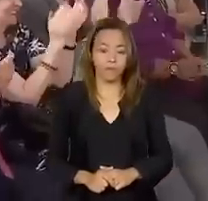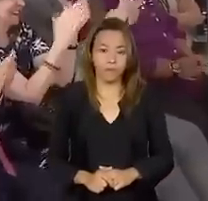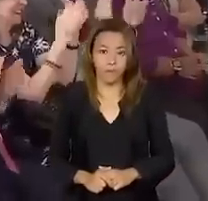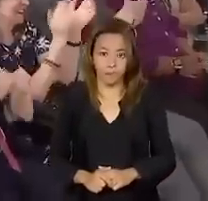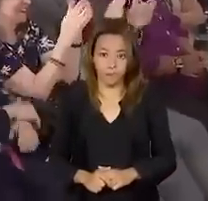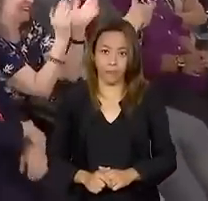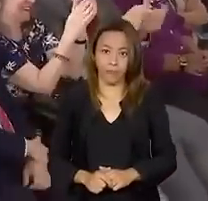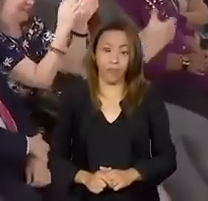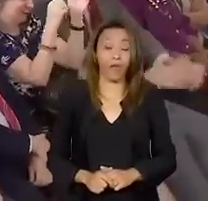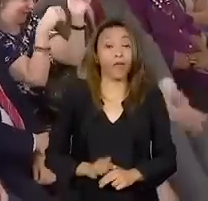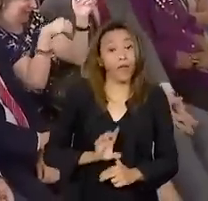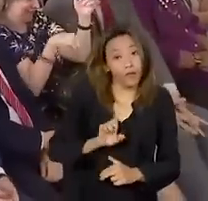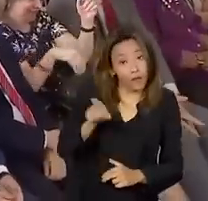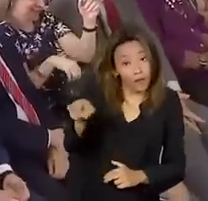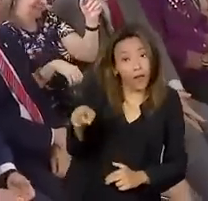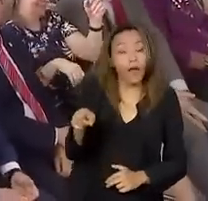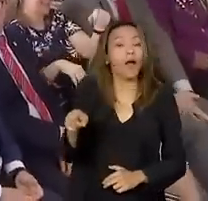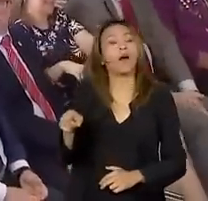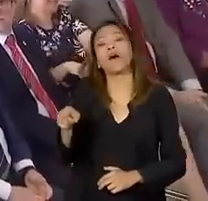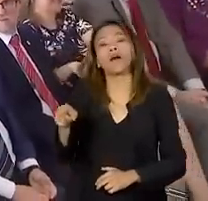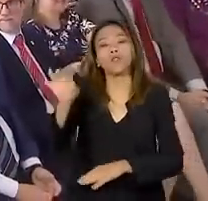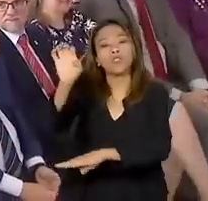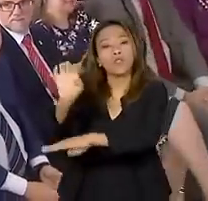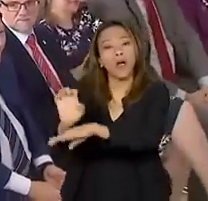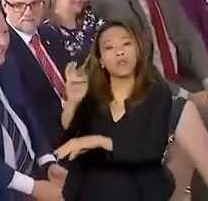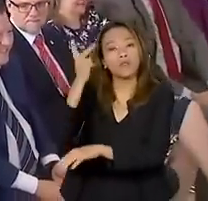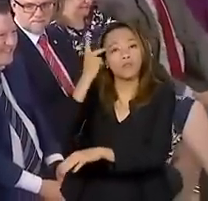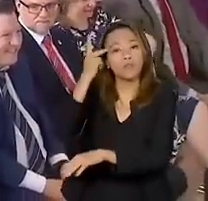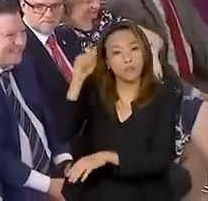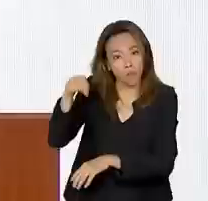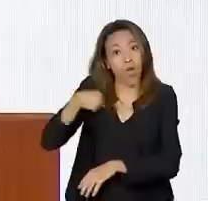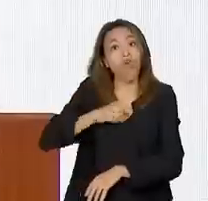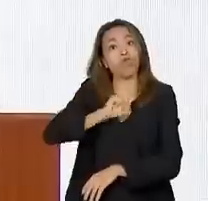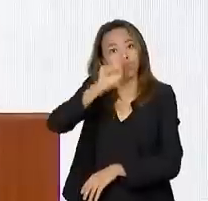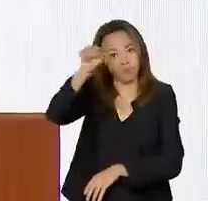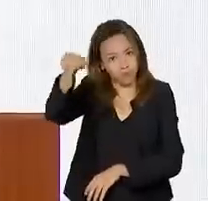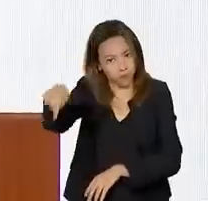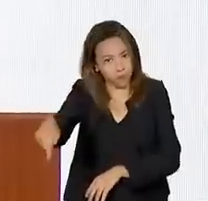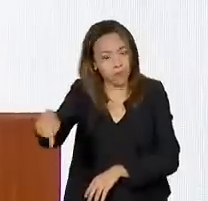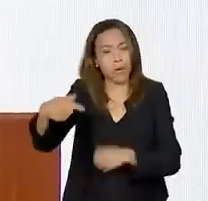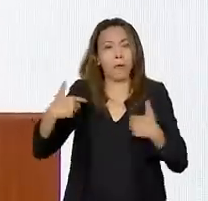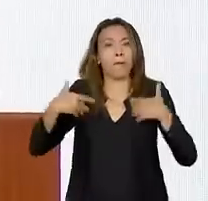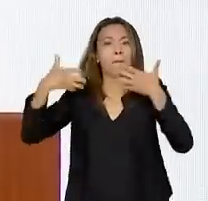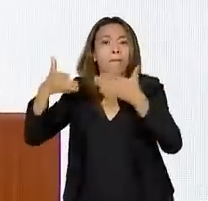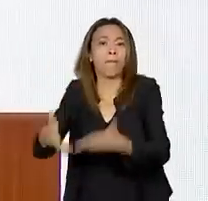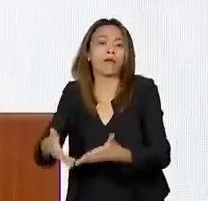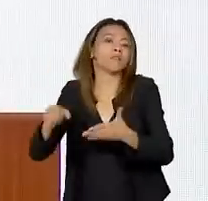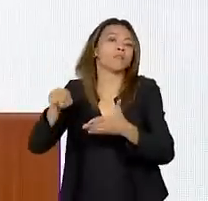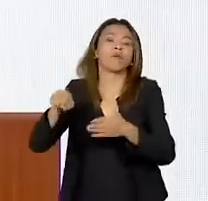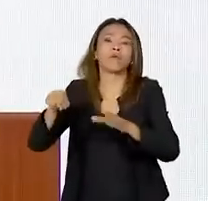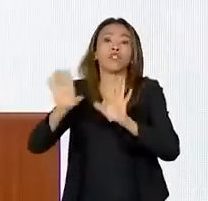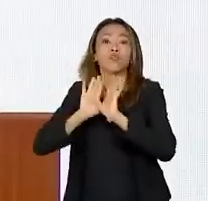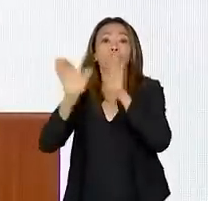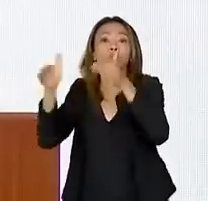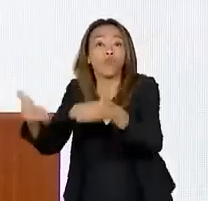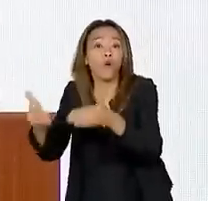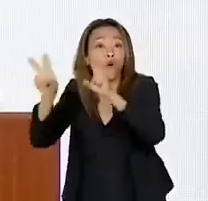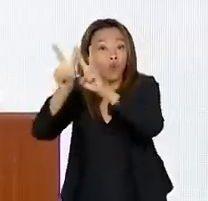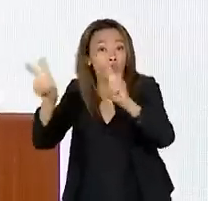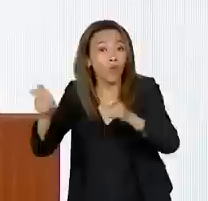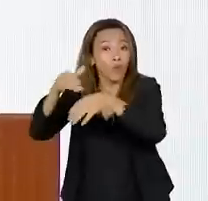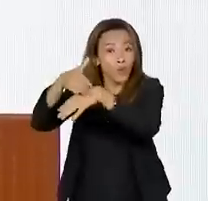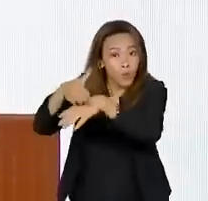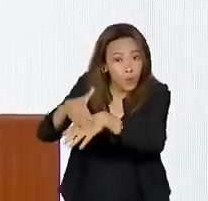E no estado de São Paulo, eu fui... participei do Fórum de Patologias, Comitê